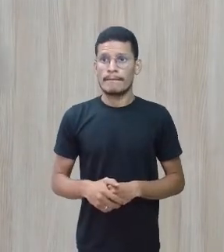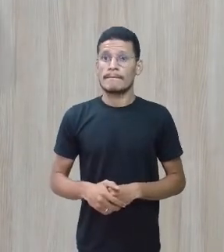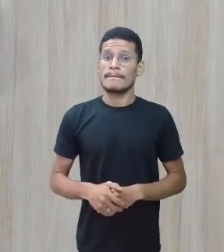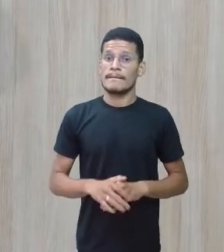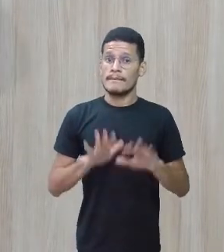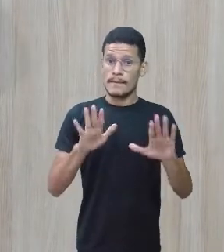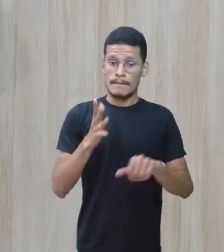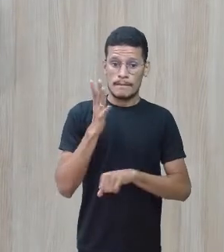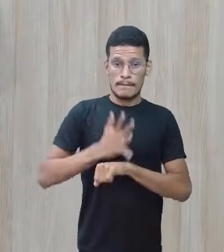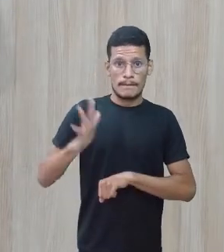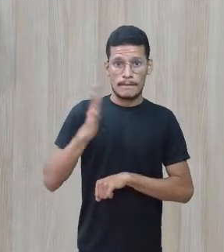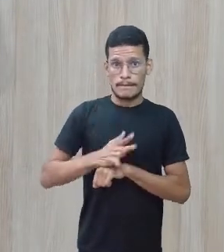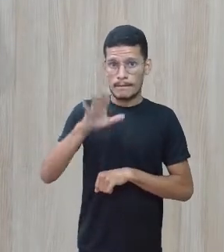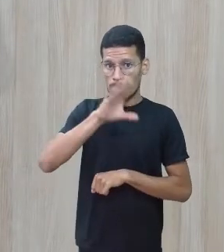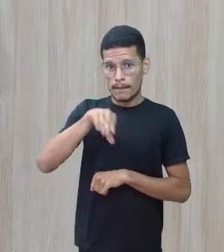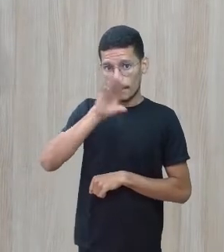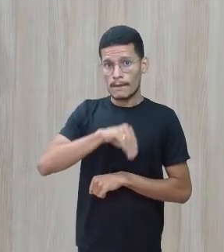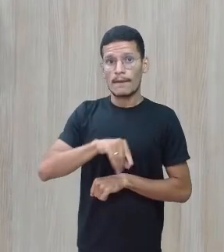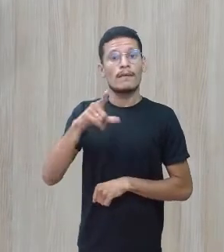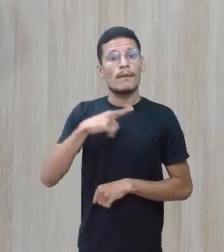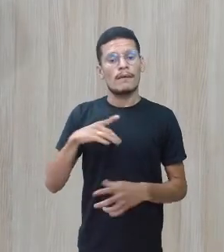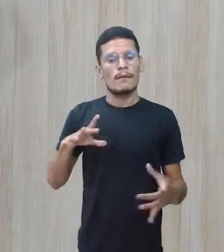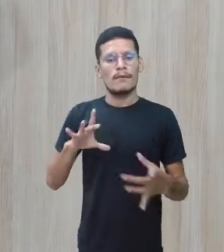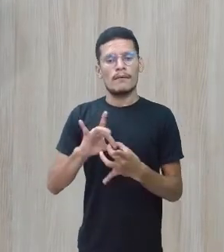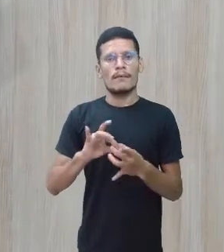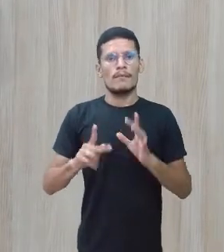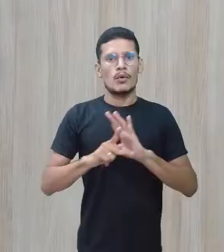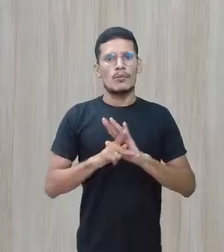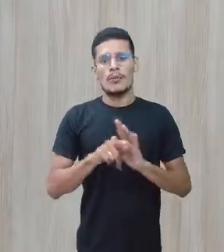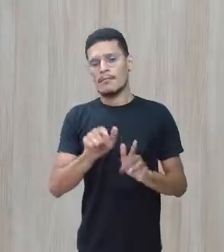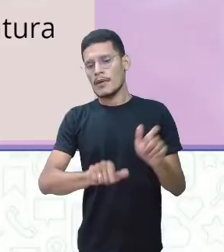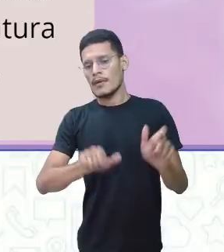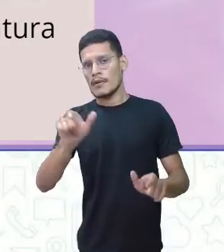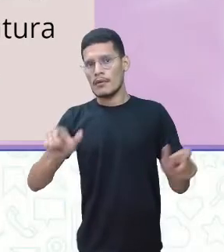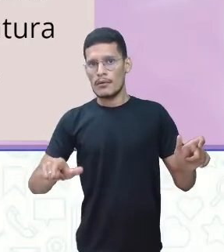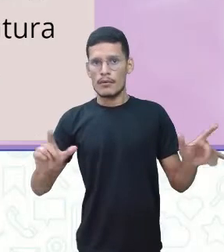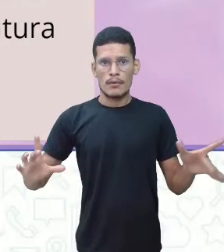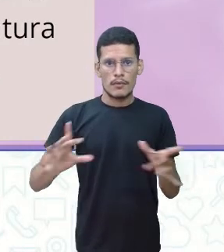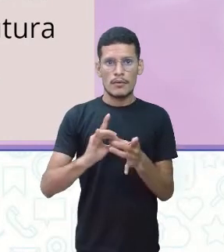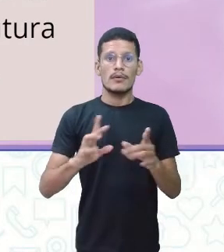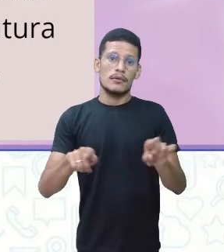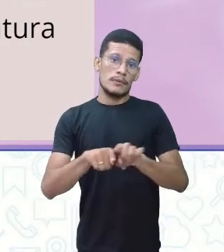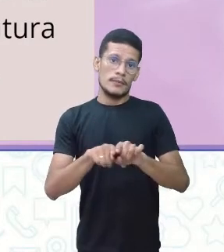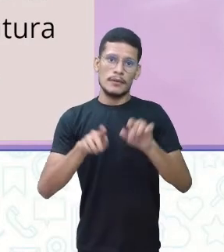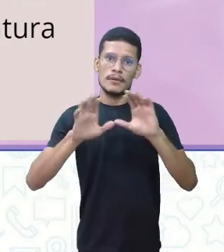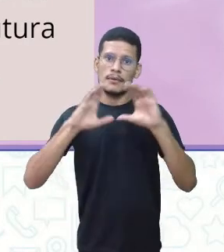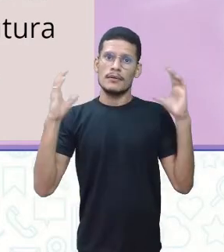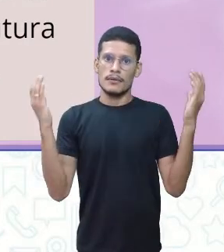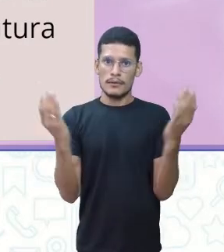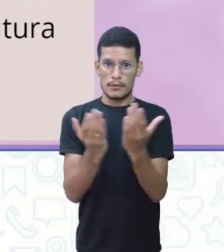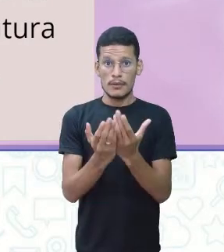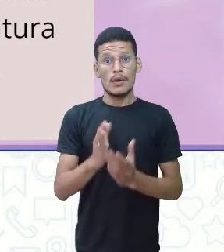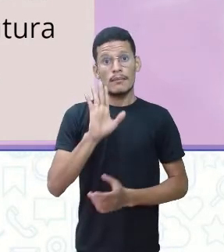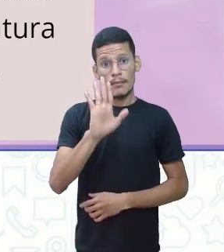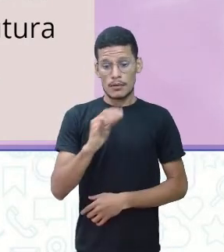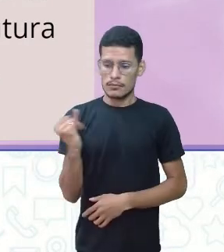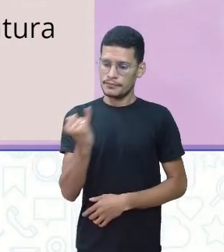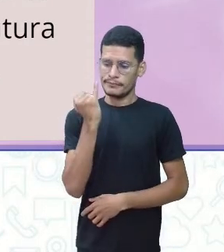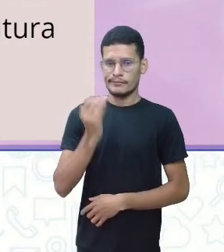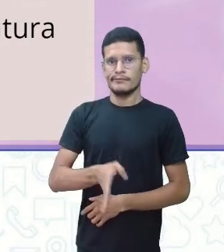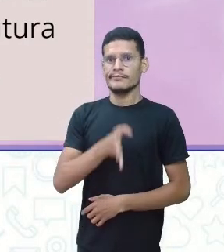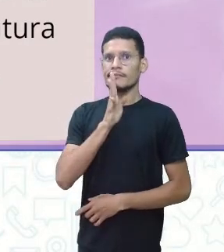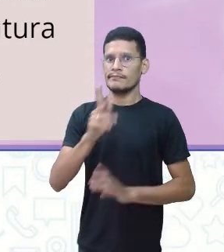As práticas orais mantinham os laços de união entre as pessoas e a sua comunidade. É importante conhecer